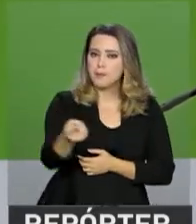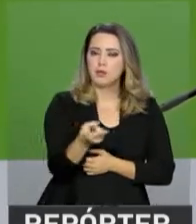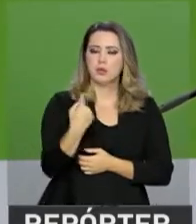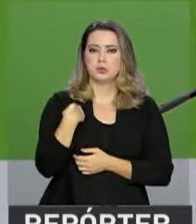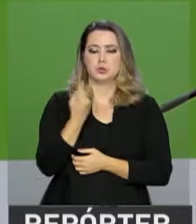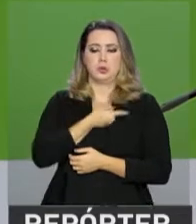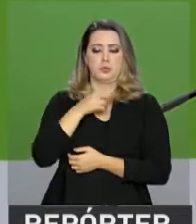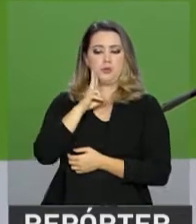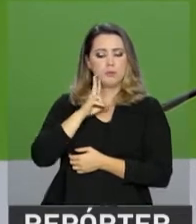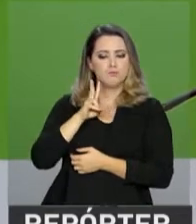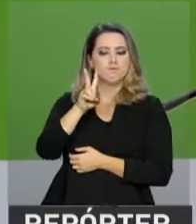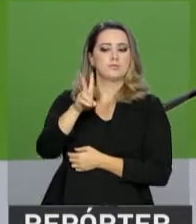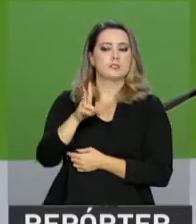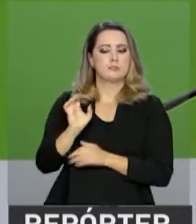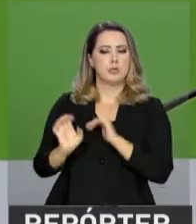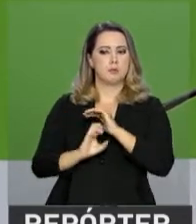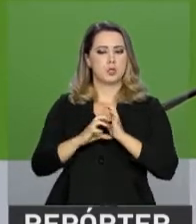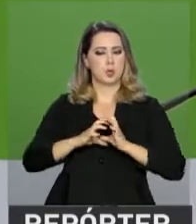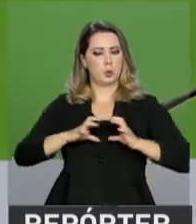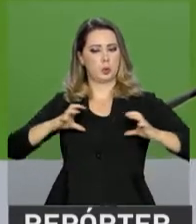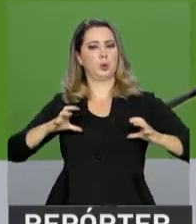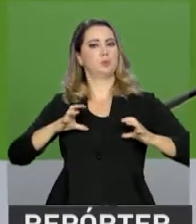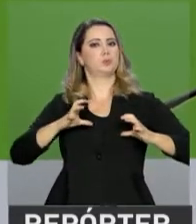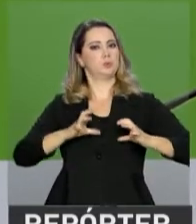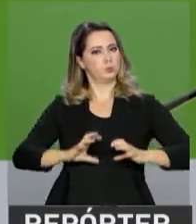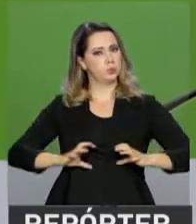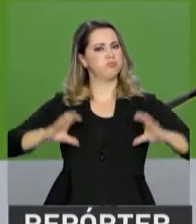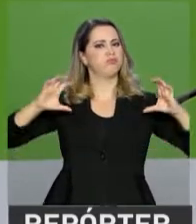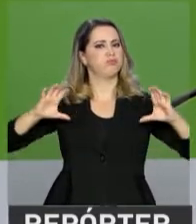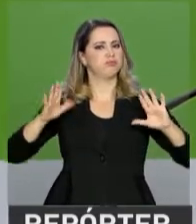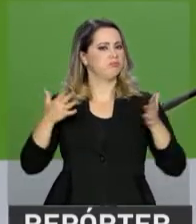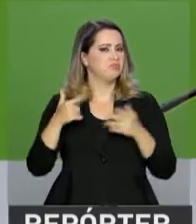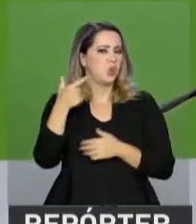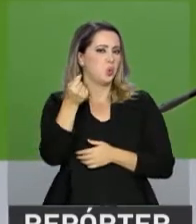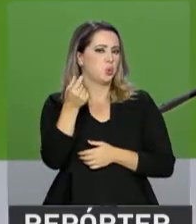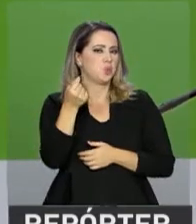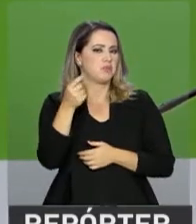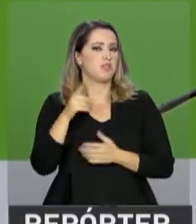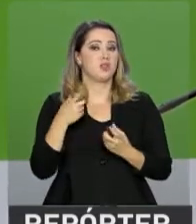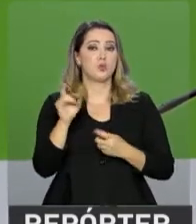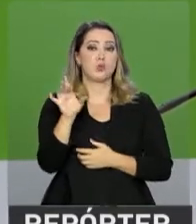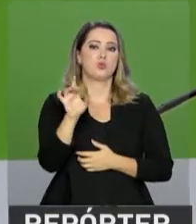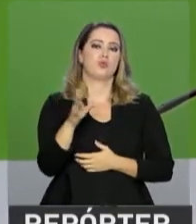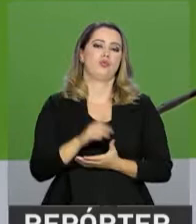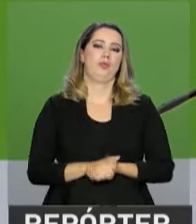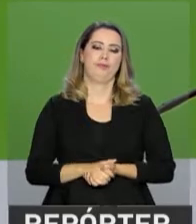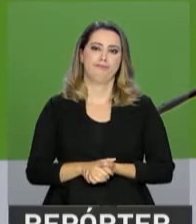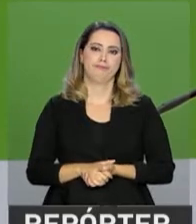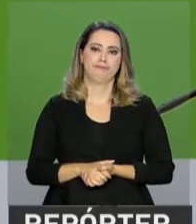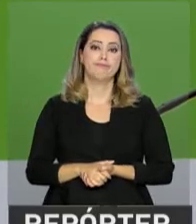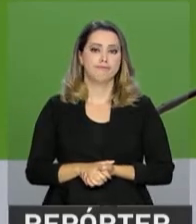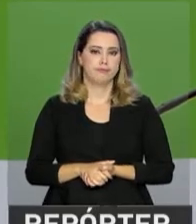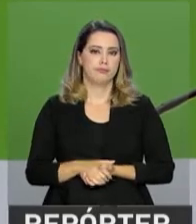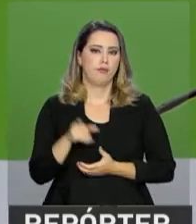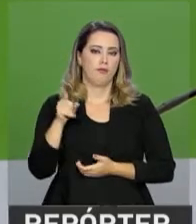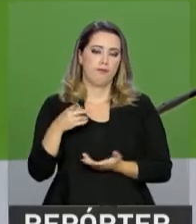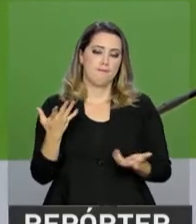grandes empresas em 1 200 deles é muito